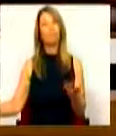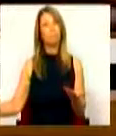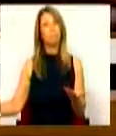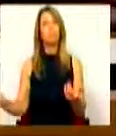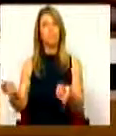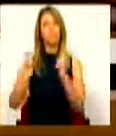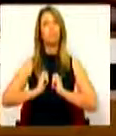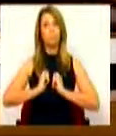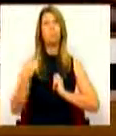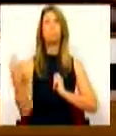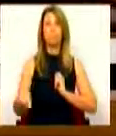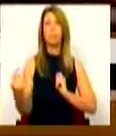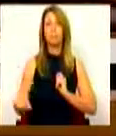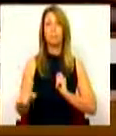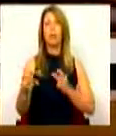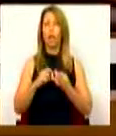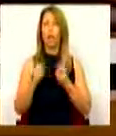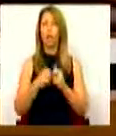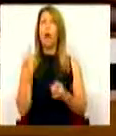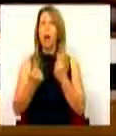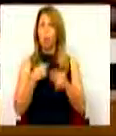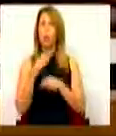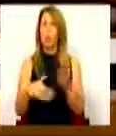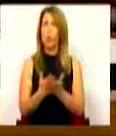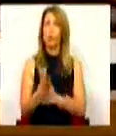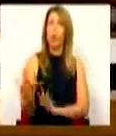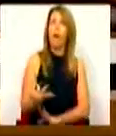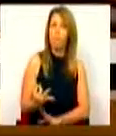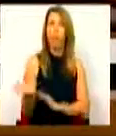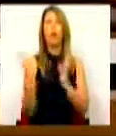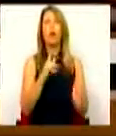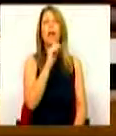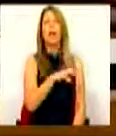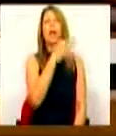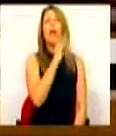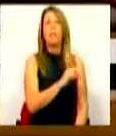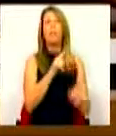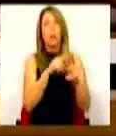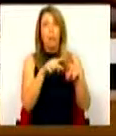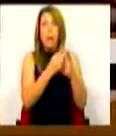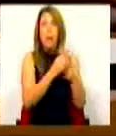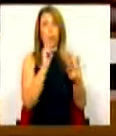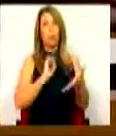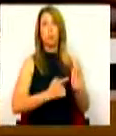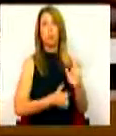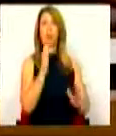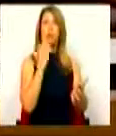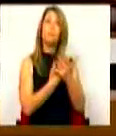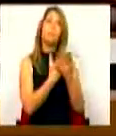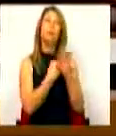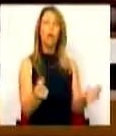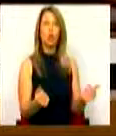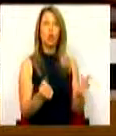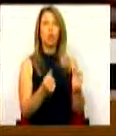e ainda persistem alguns problemas. Por outro lado, a EMF, entidade de manutenção absolutamente essencial para fazer face a uma